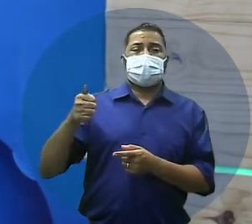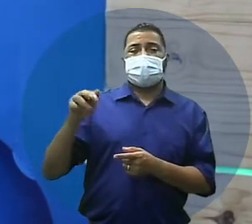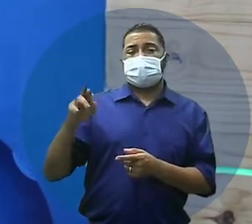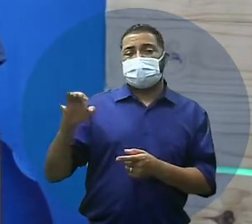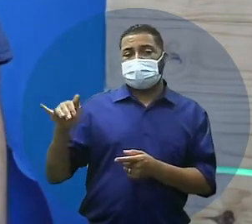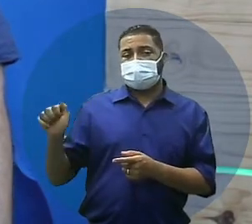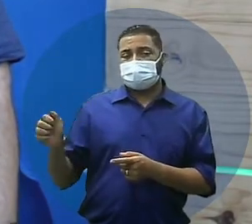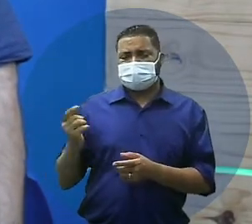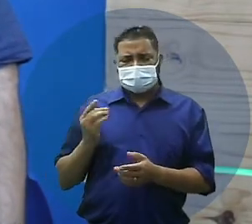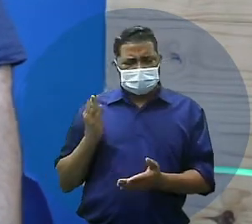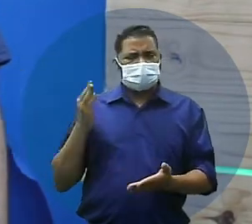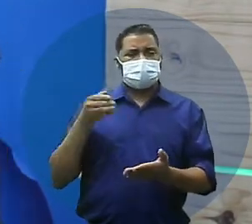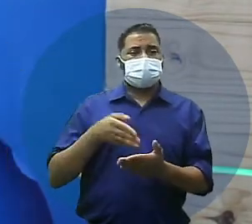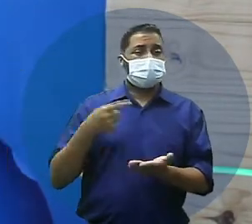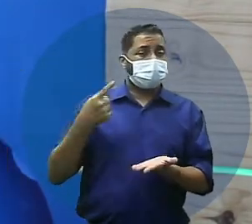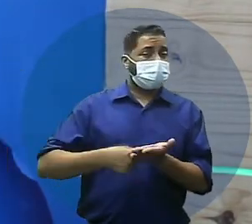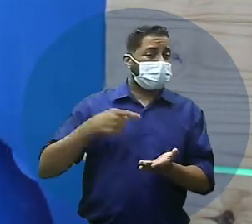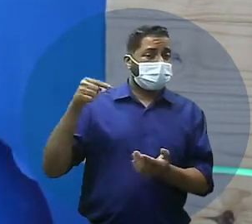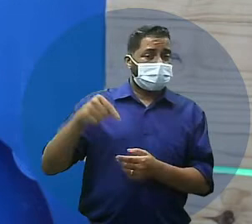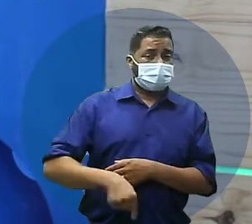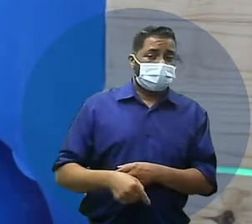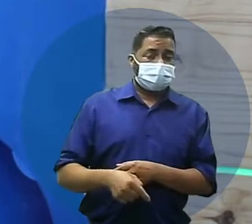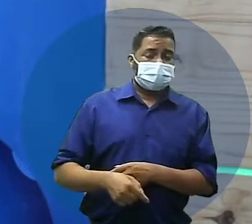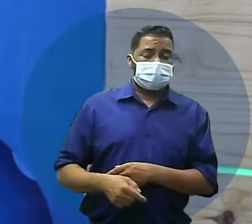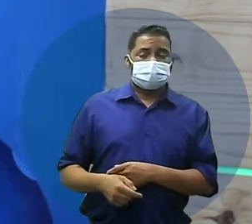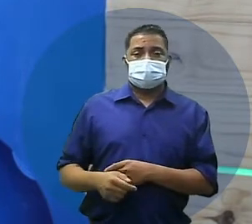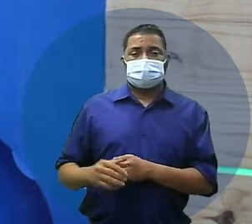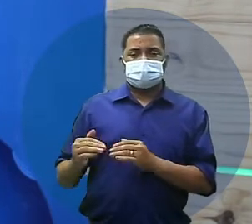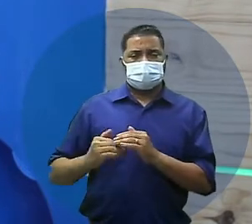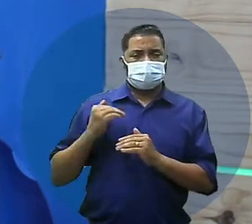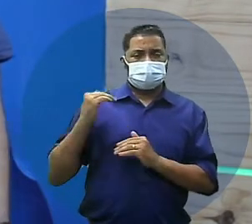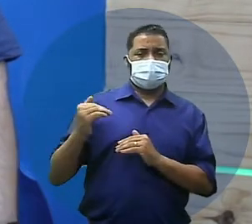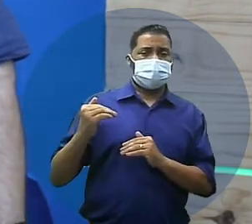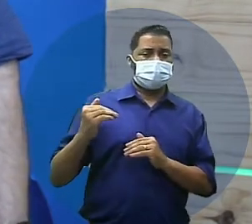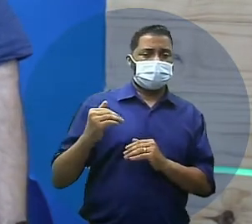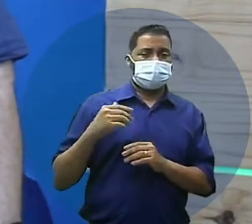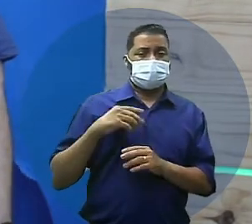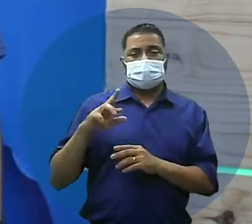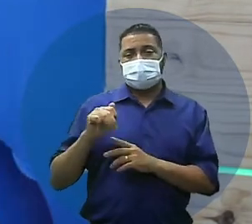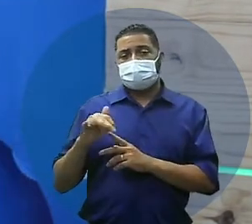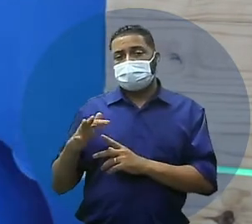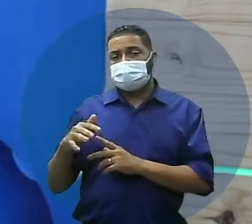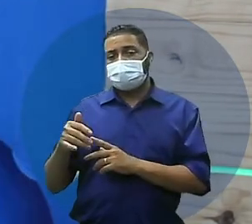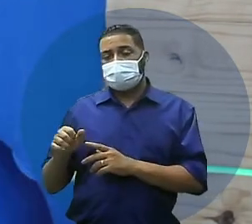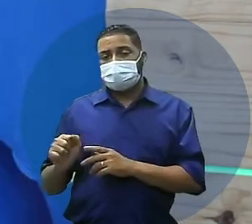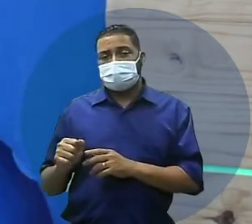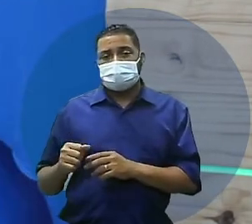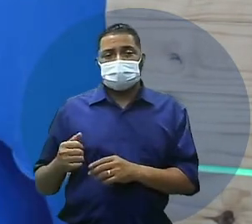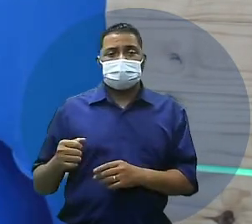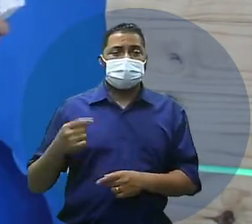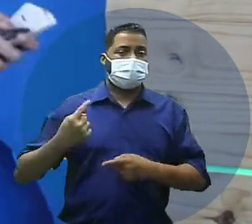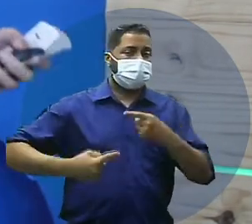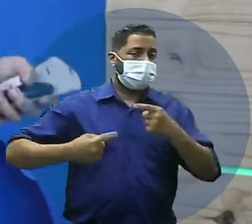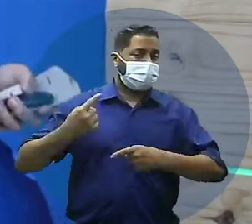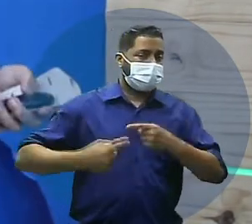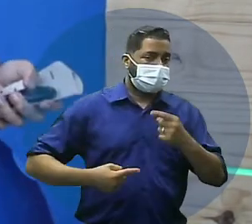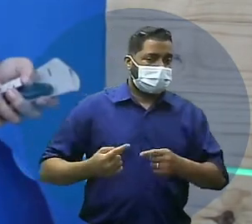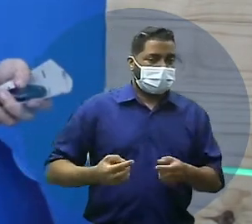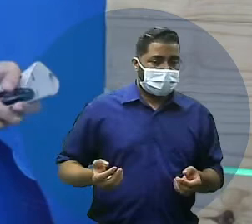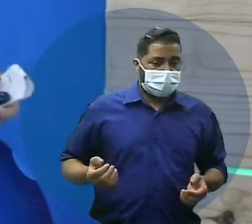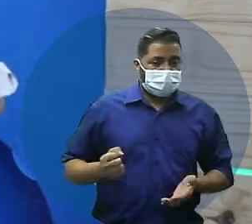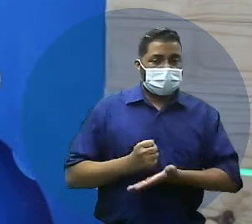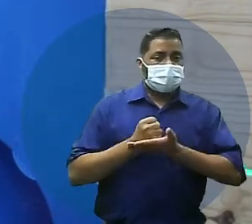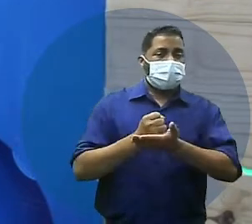poderosos aqui do estado de Pernambuco. Ele era a favor de reformas políticas que favorecessem os mais